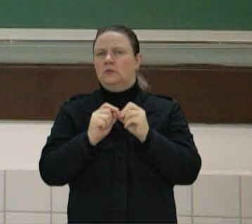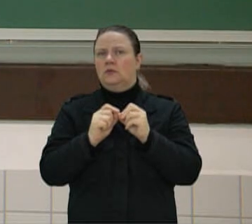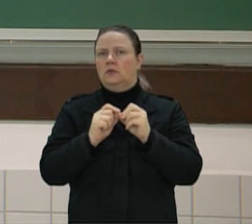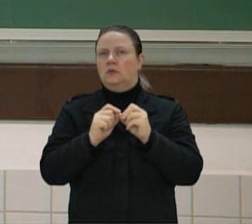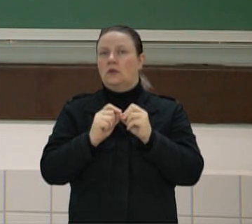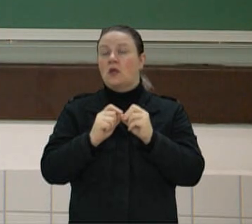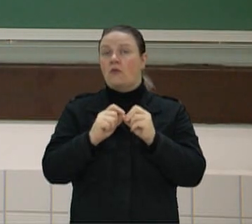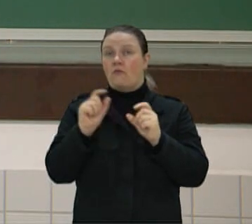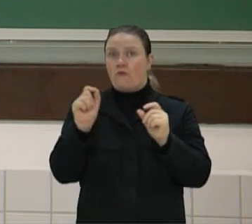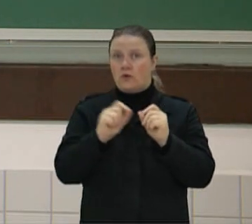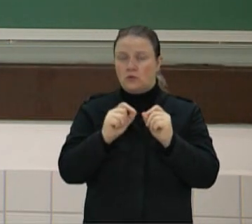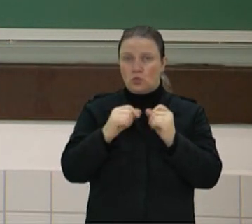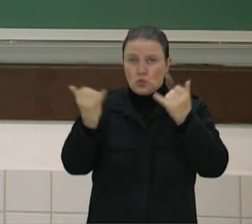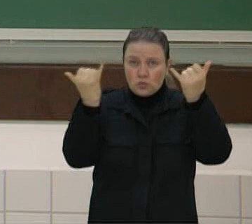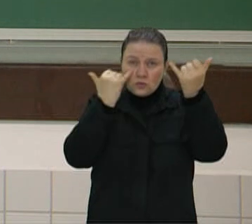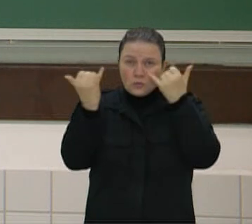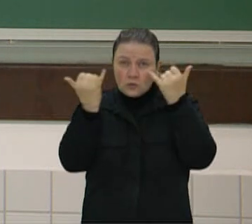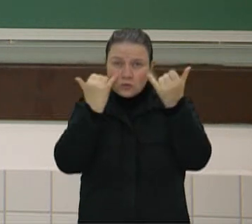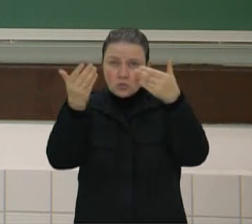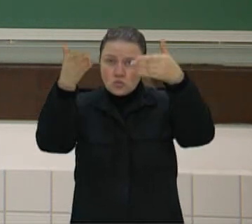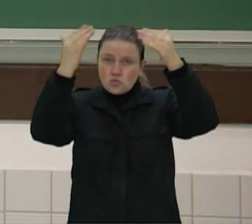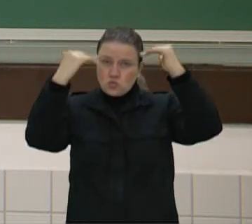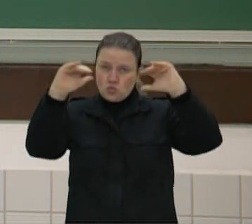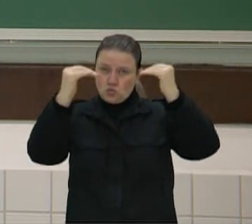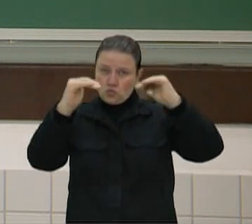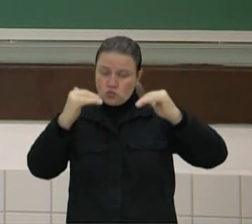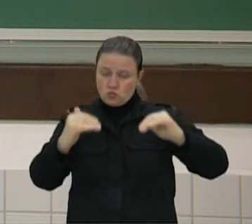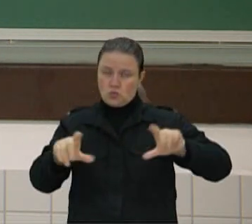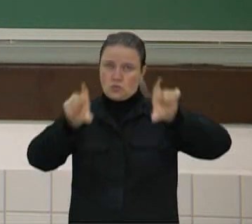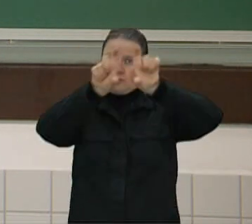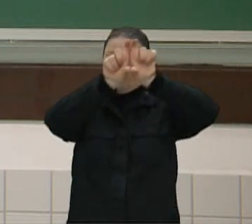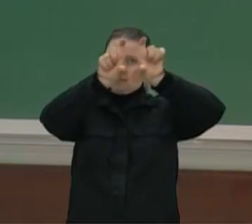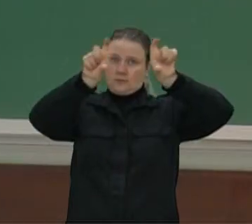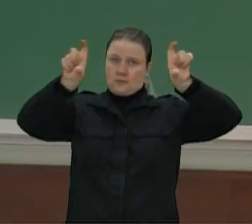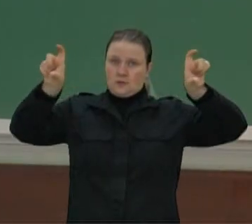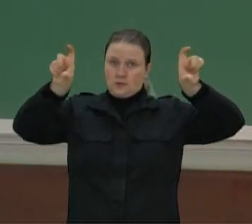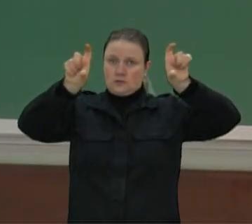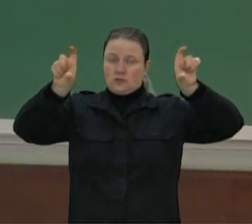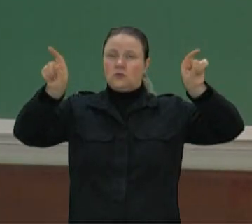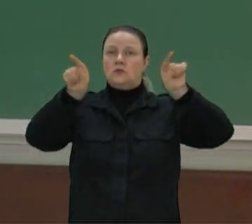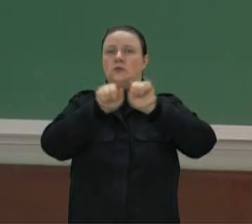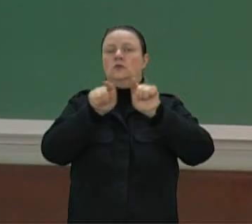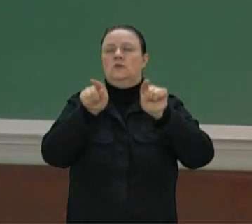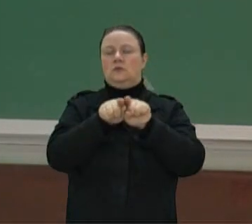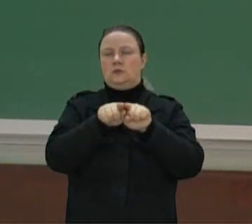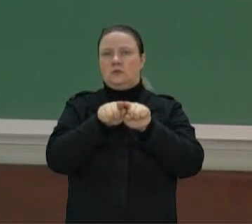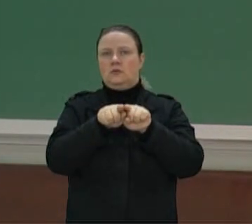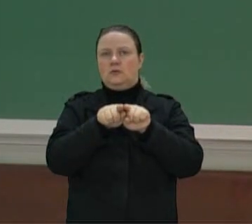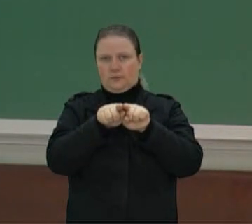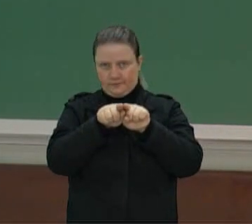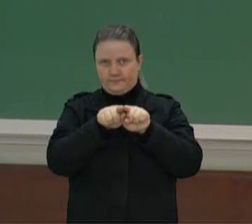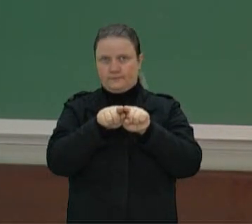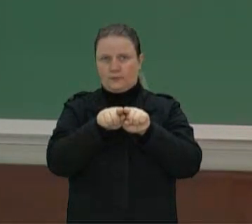Você vai pegar esses dados, vai montar uma equação e vai fazer a análise do que é o que.